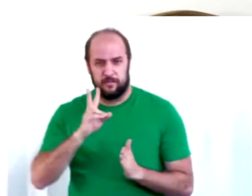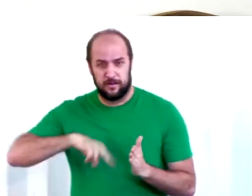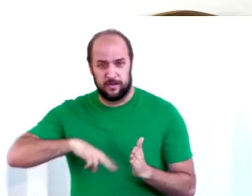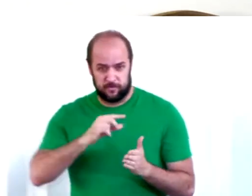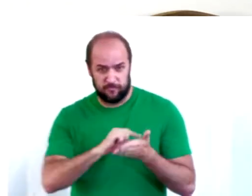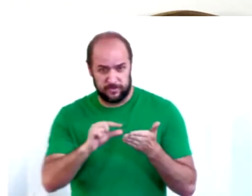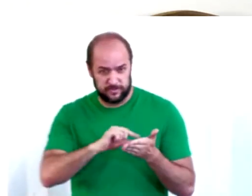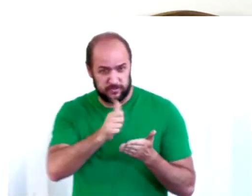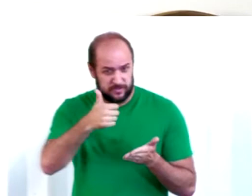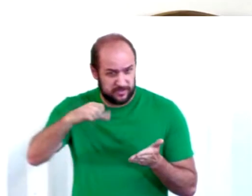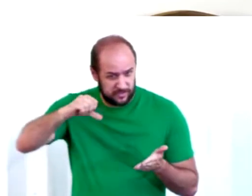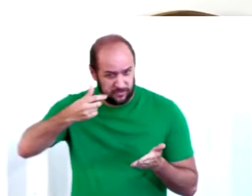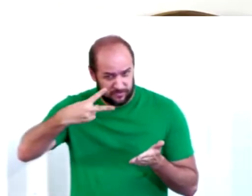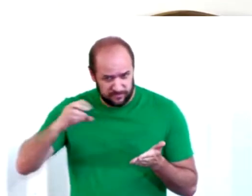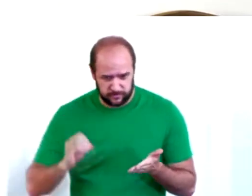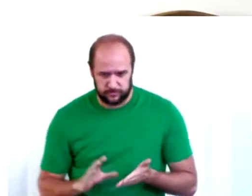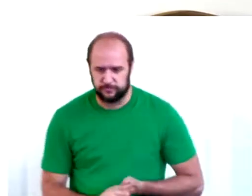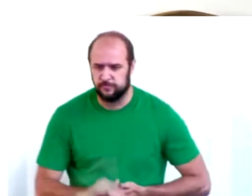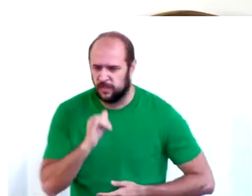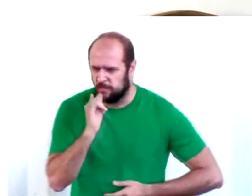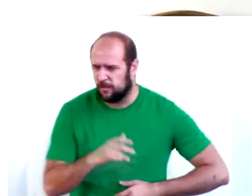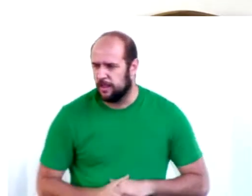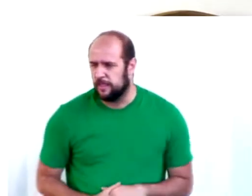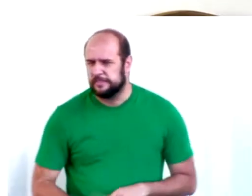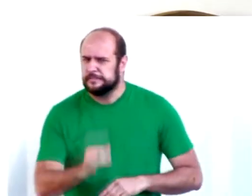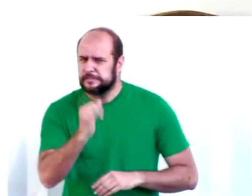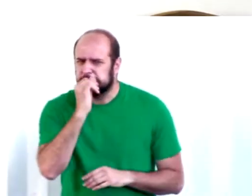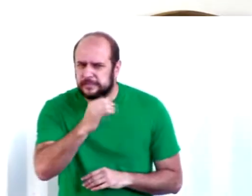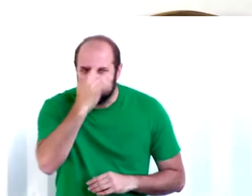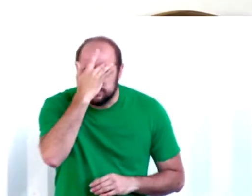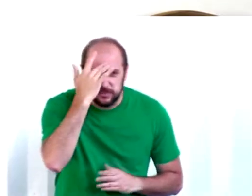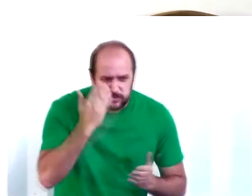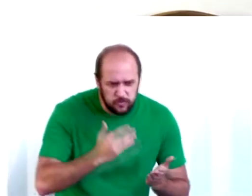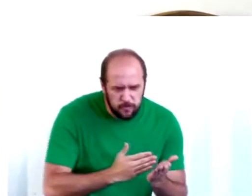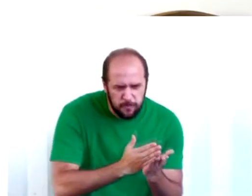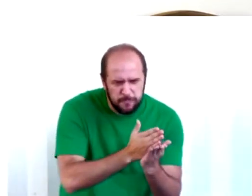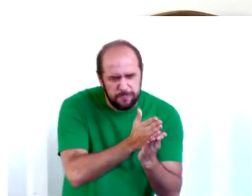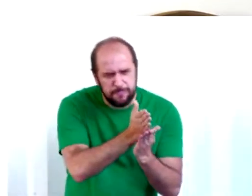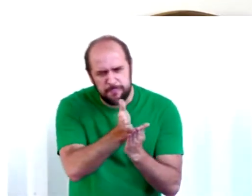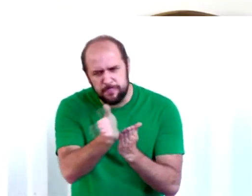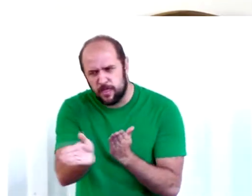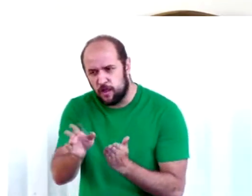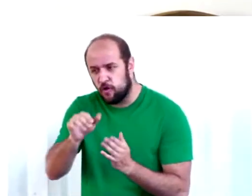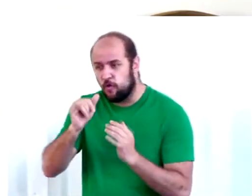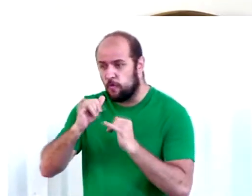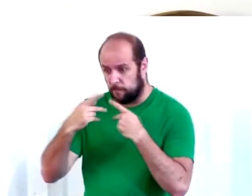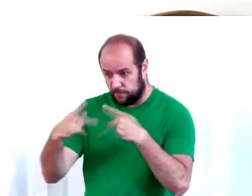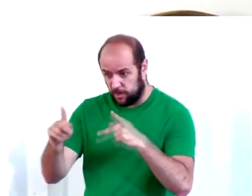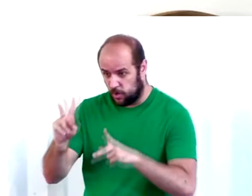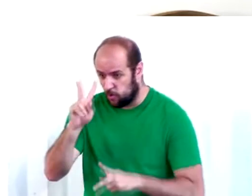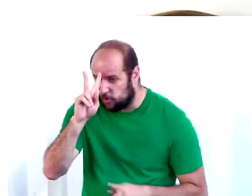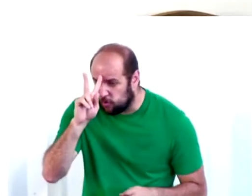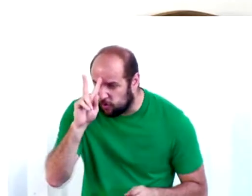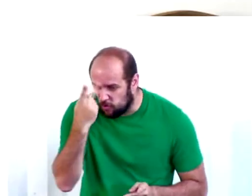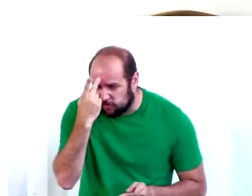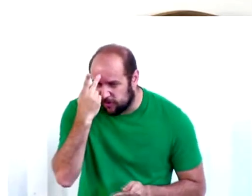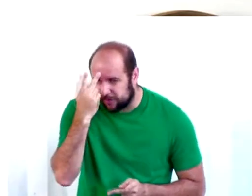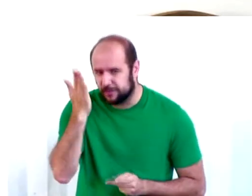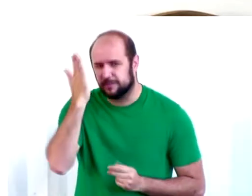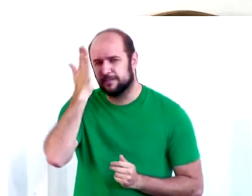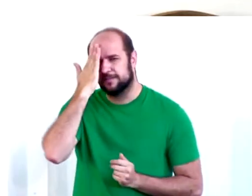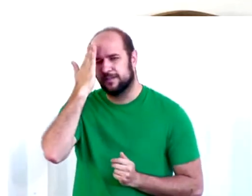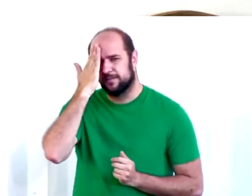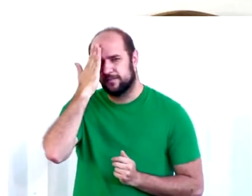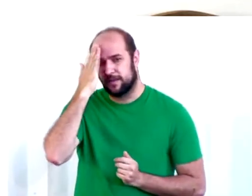e 20, meus irmãos, se algum entre vós se desviar da verdade e alguém o converter, sabei